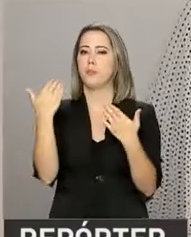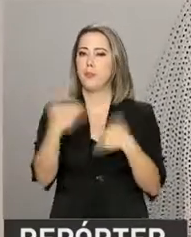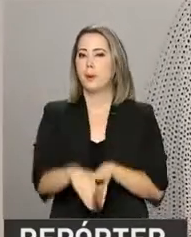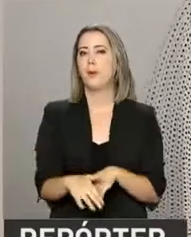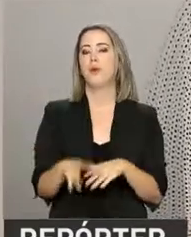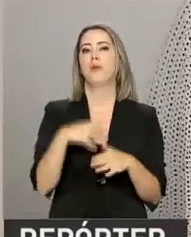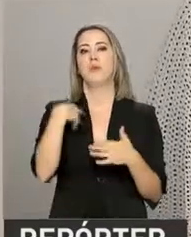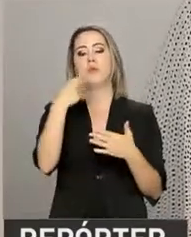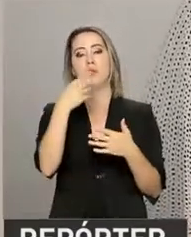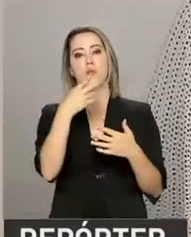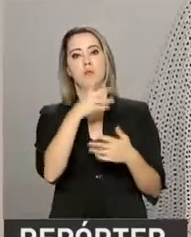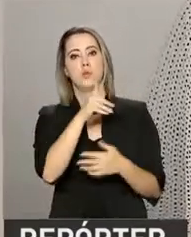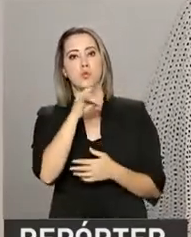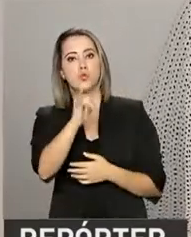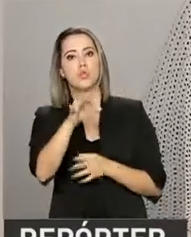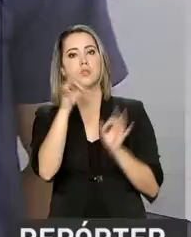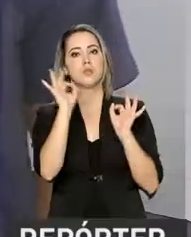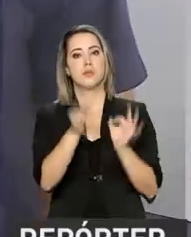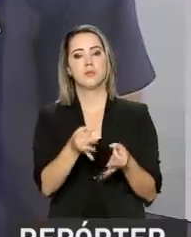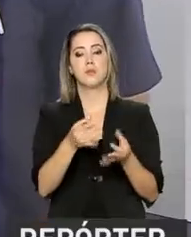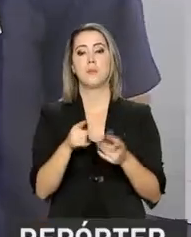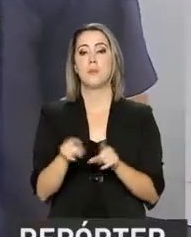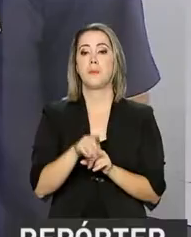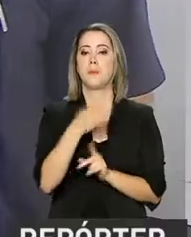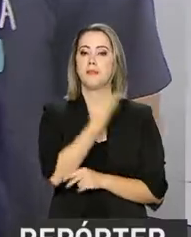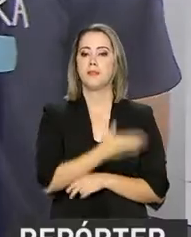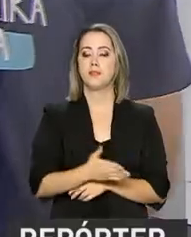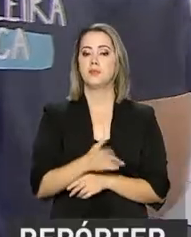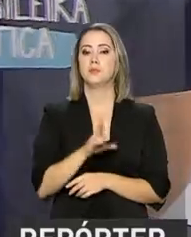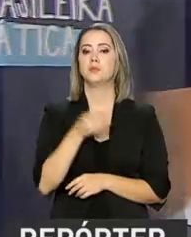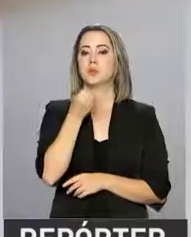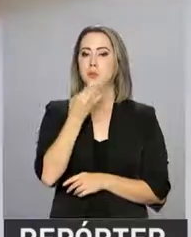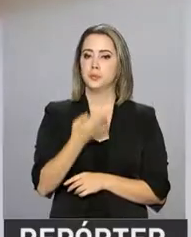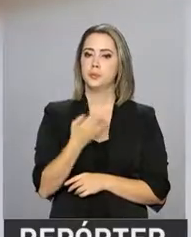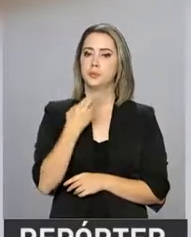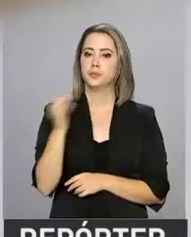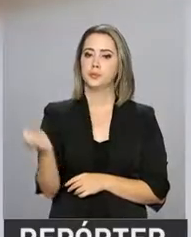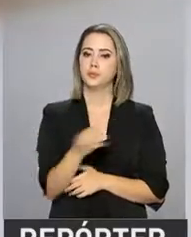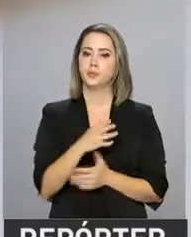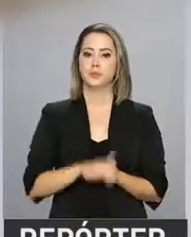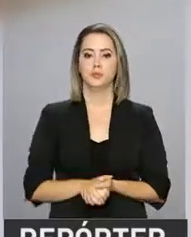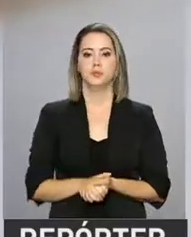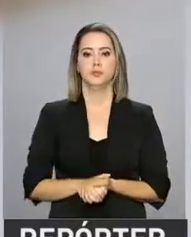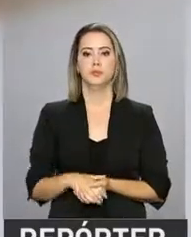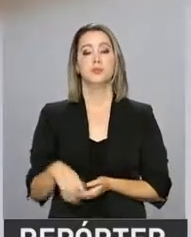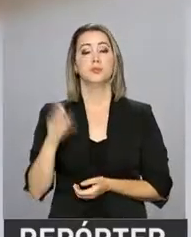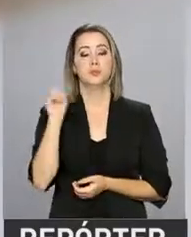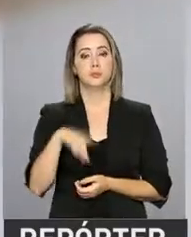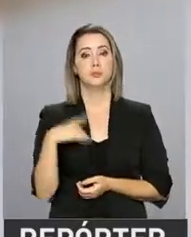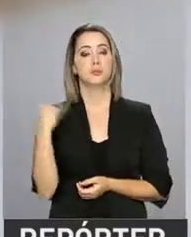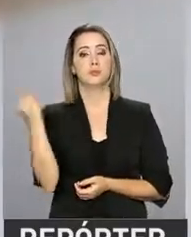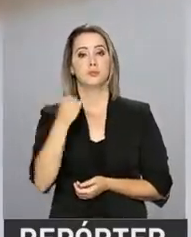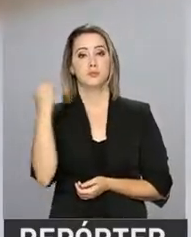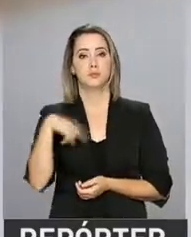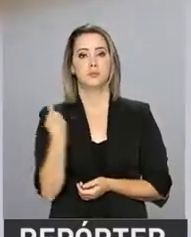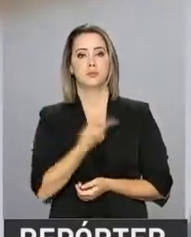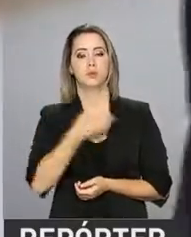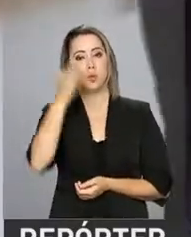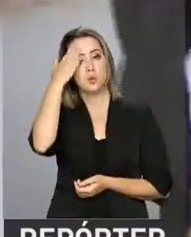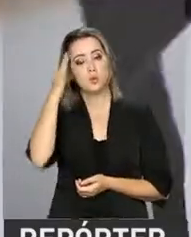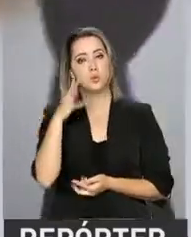cronograma e o cartão de confirmação. Débora aprovou a novidade. É muito importante a gente estar atualizado sobre todas essas questões do